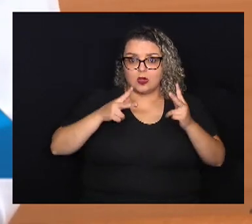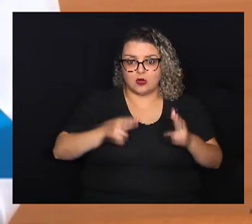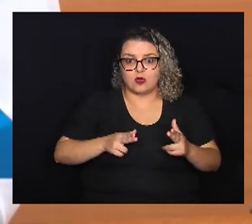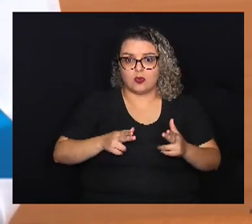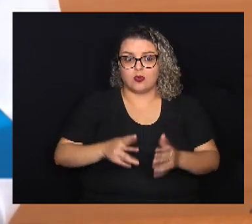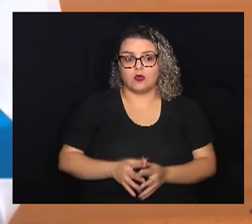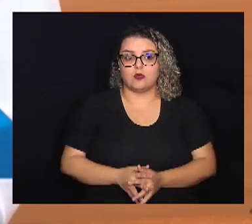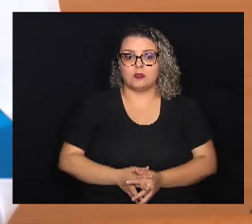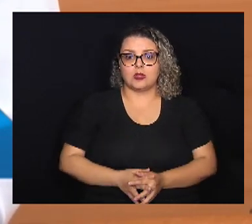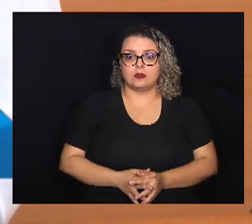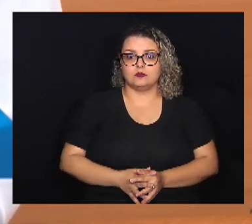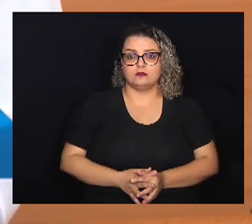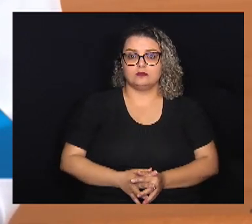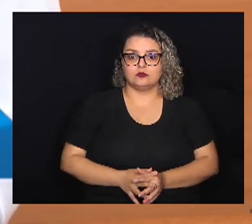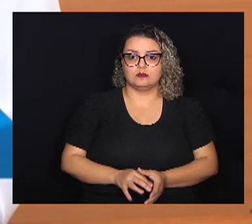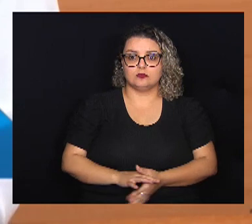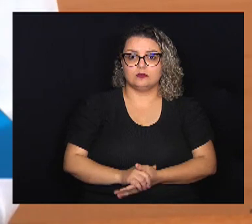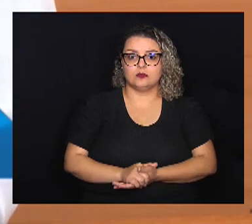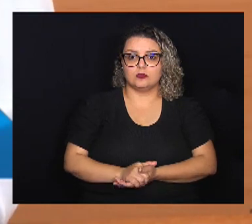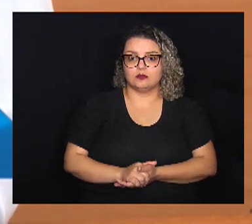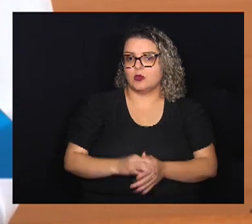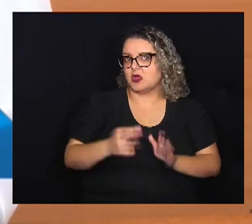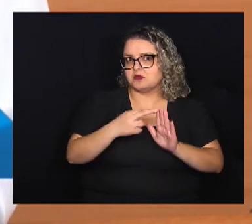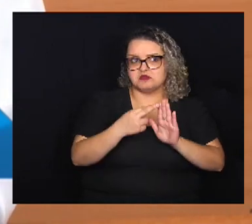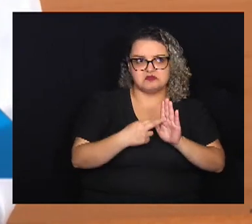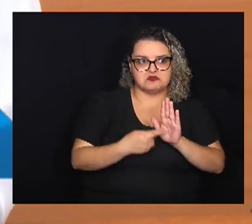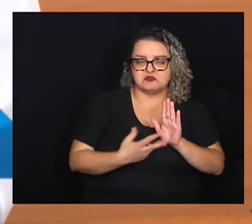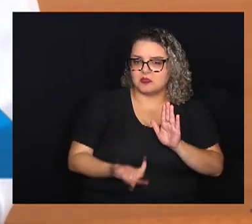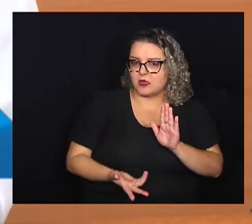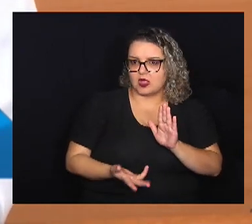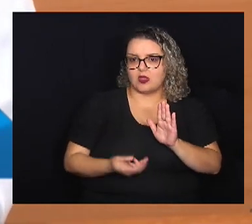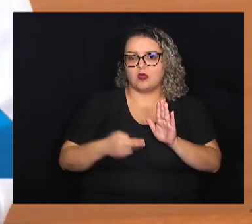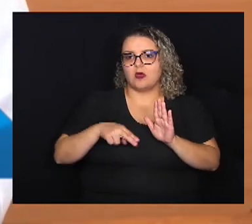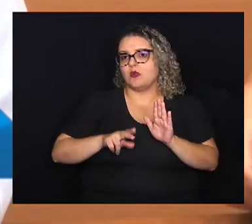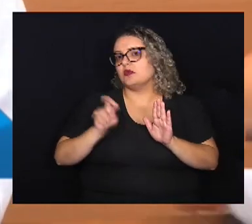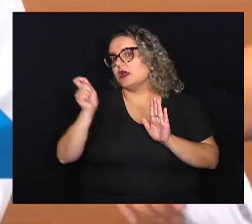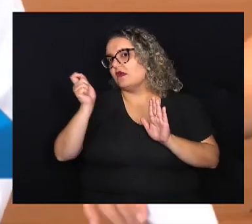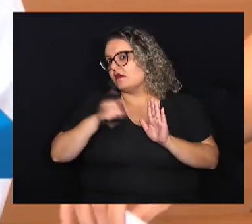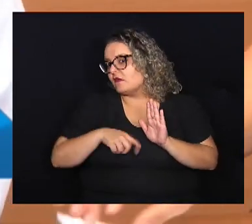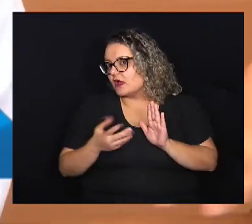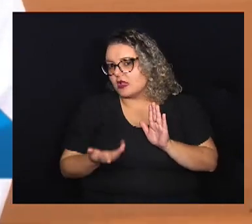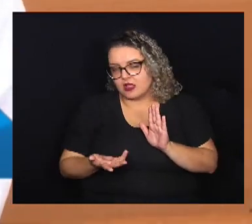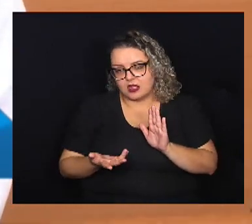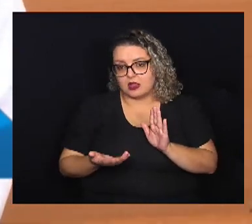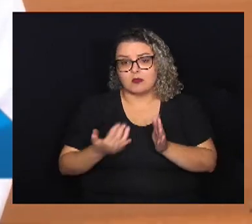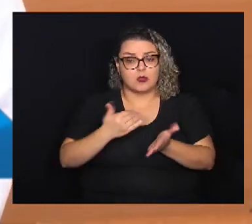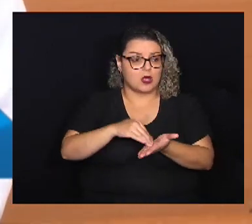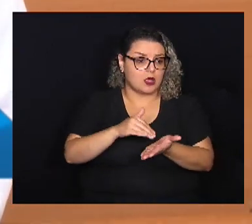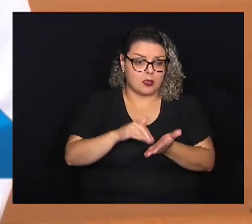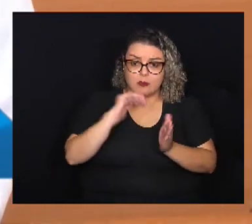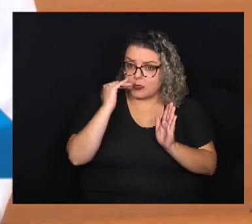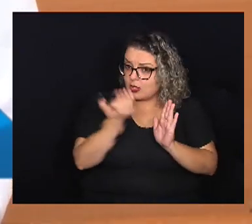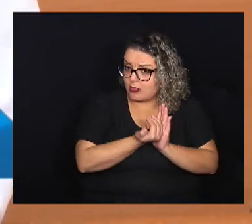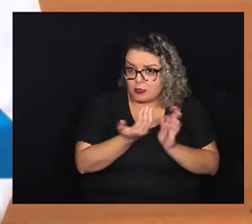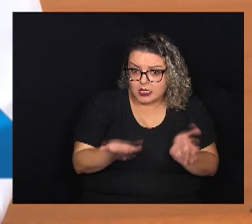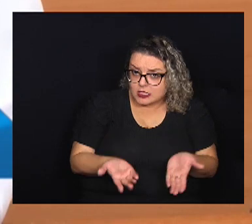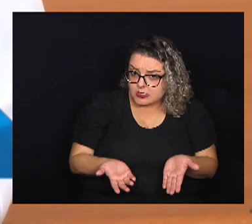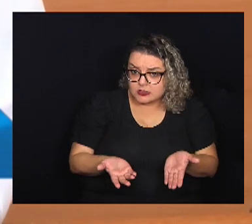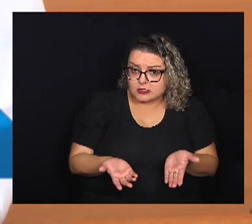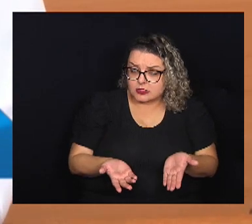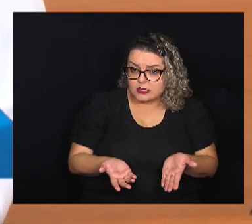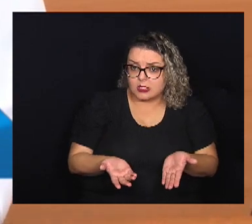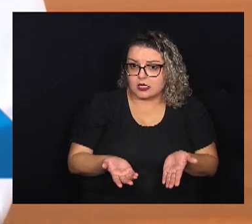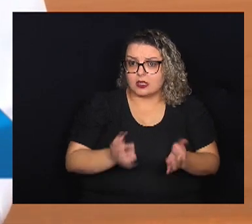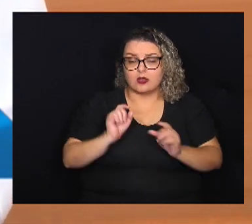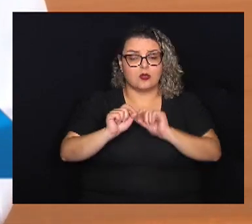regimento ou algo que valha para que a Secretaria possa seguir. O